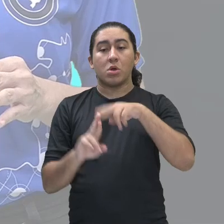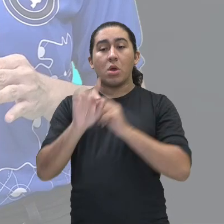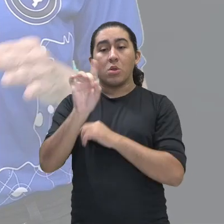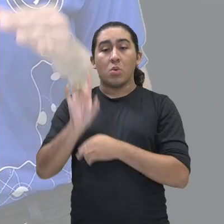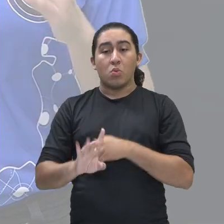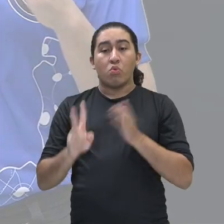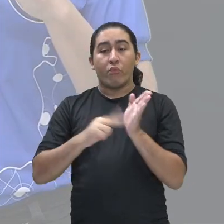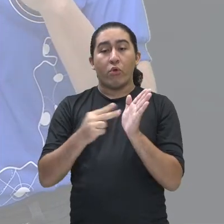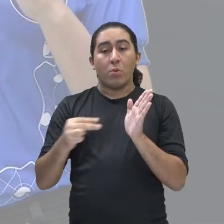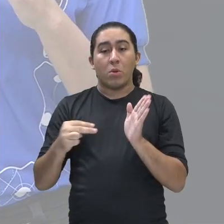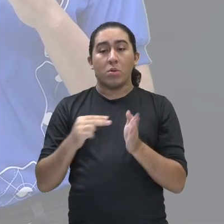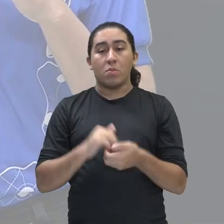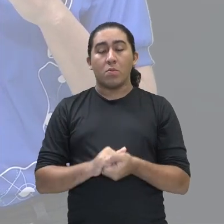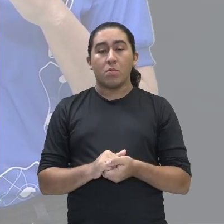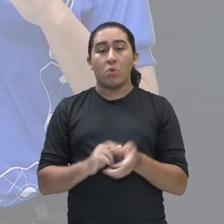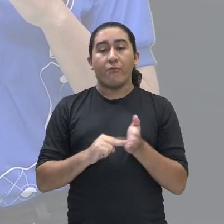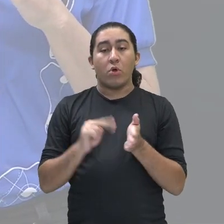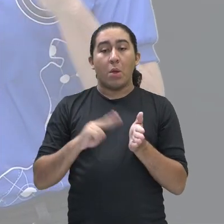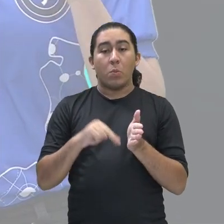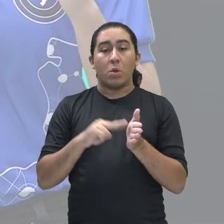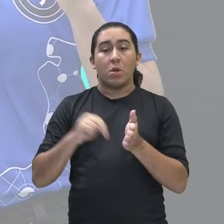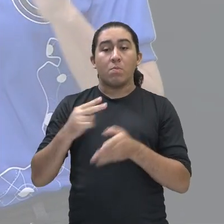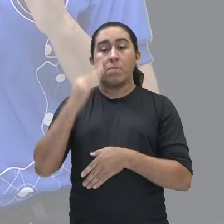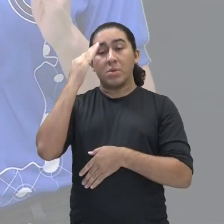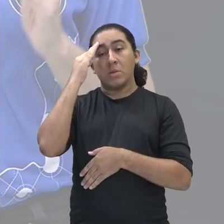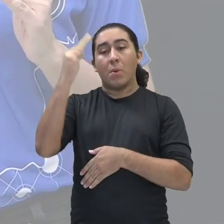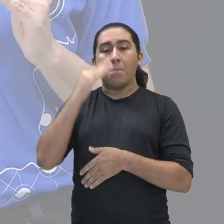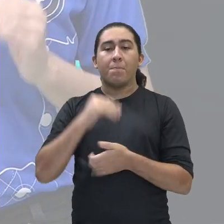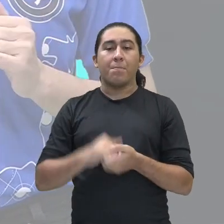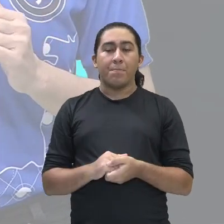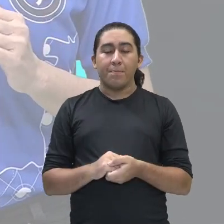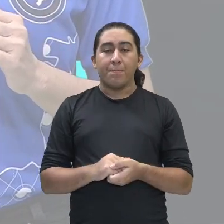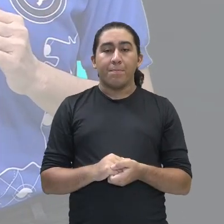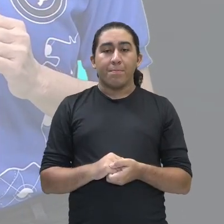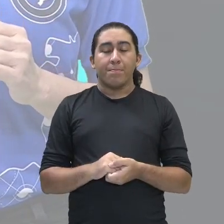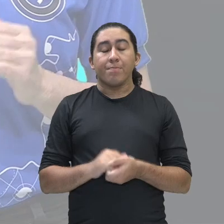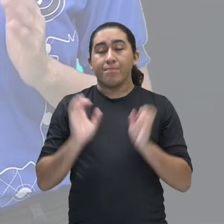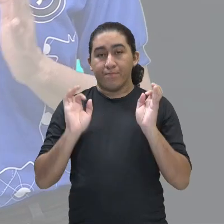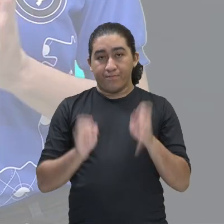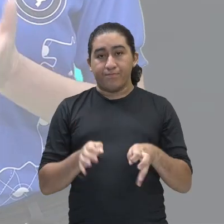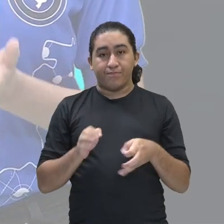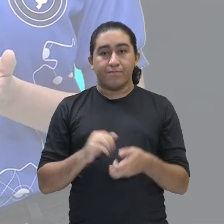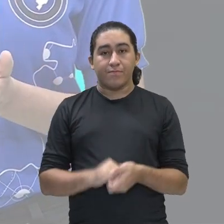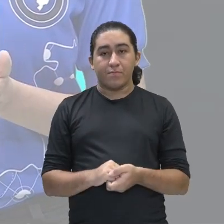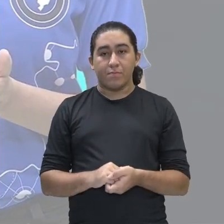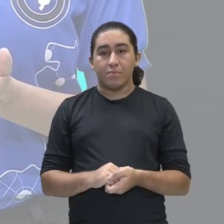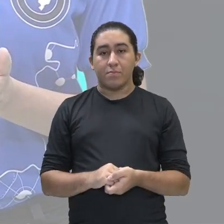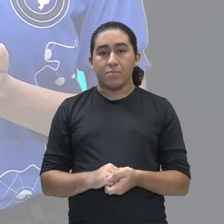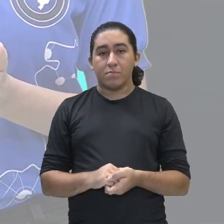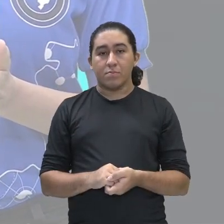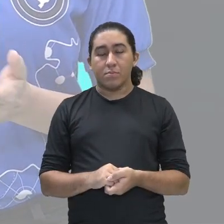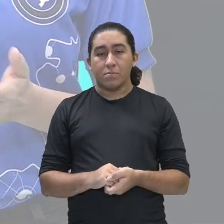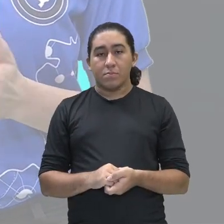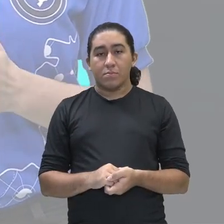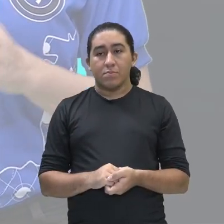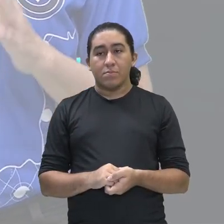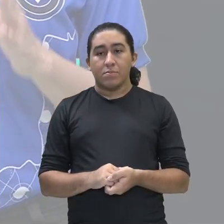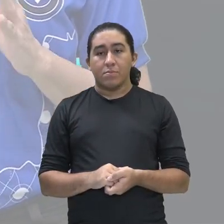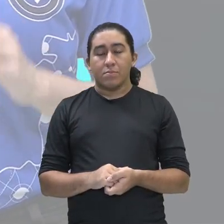vocabulário, né? O vocabulário principal, né? Pai, mãe e filhos, ok? Então, vamos dar uma conferida aqui junto